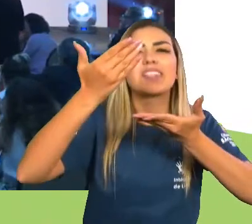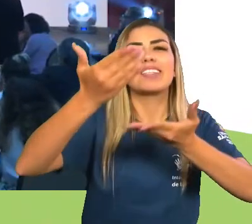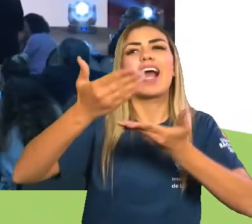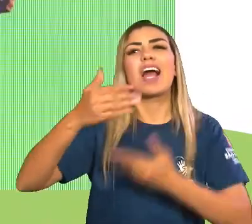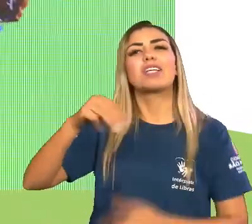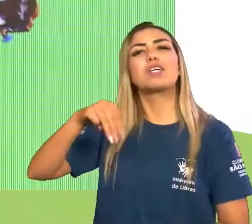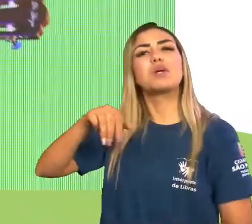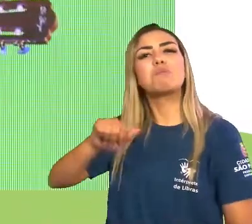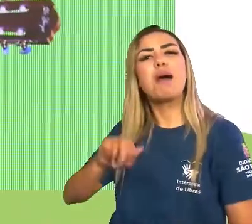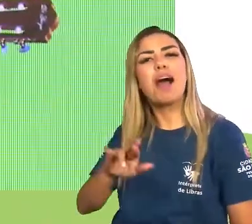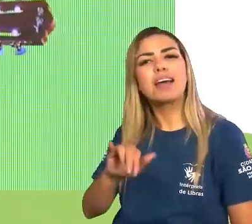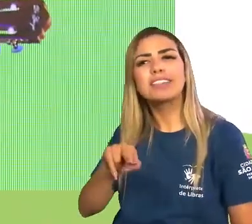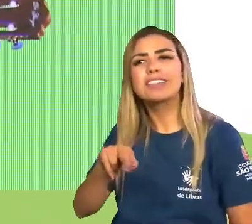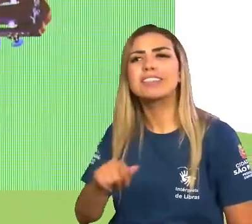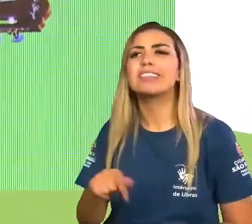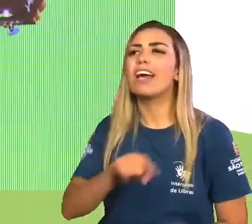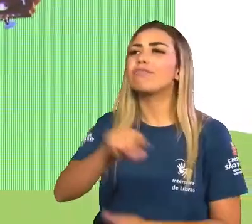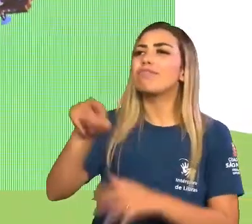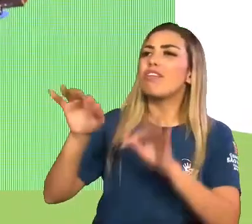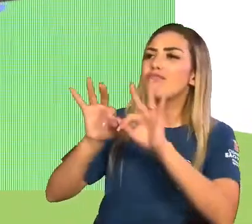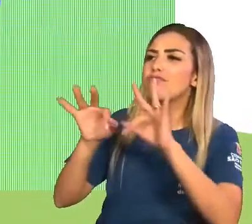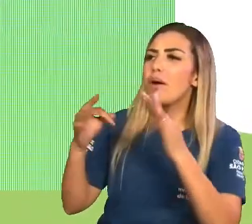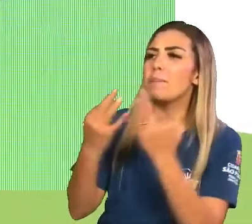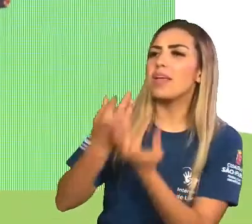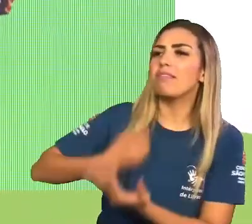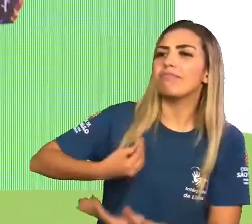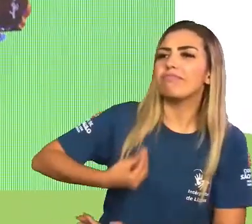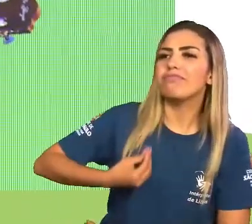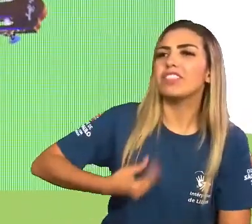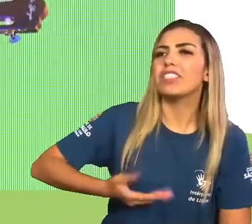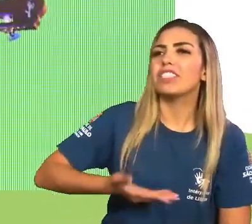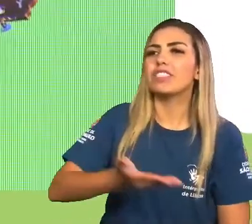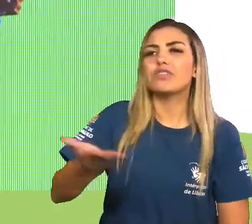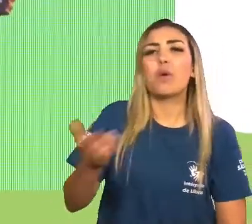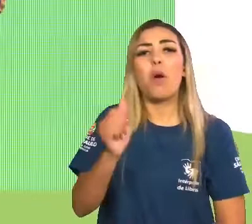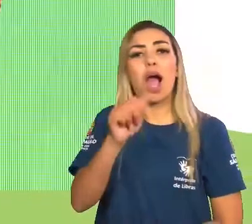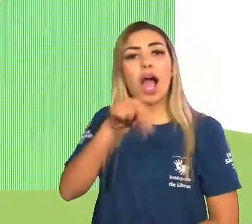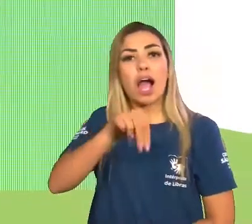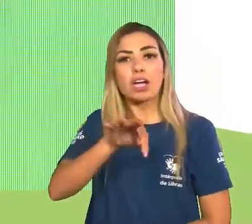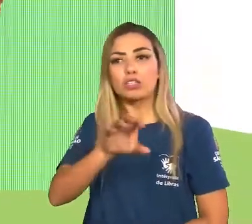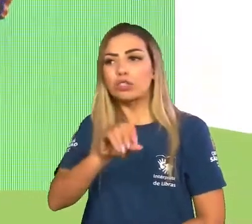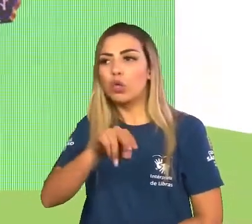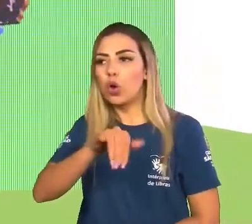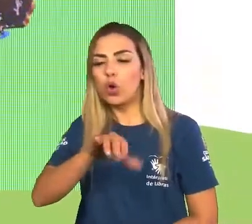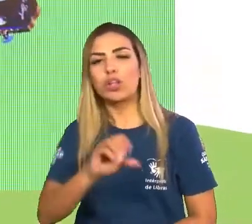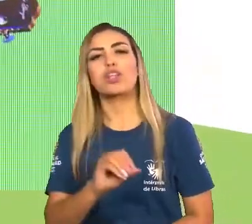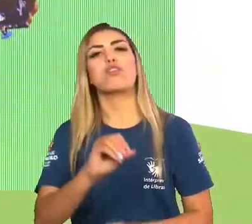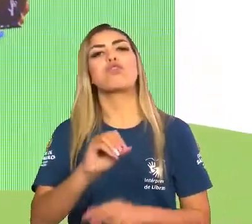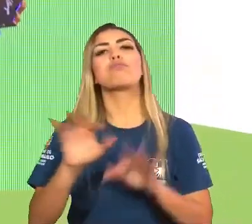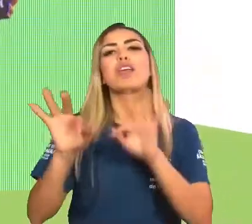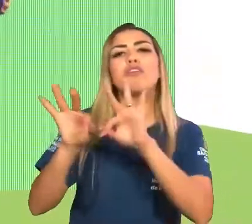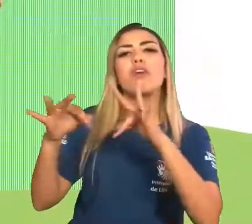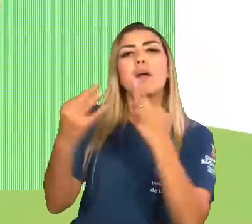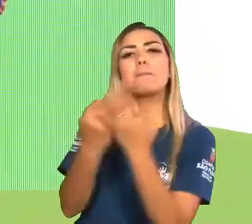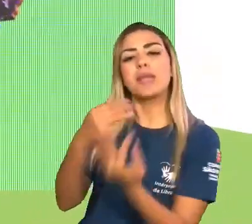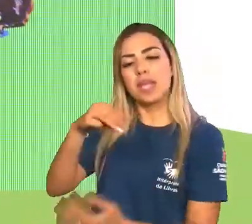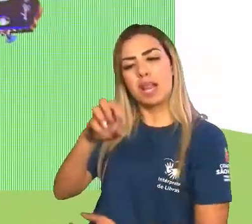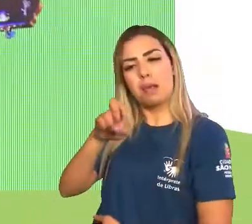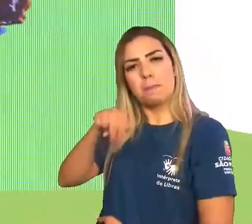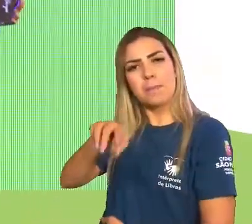Marina, família Greco, Antônio, a família Mendes, Coker, família